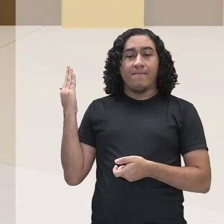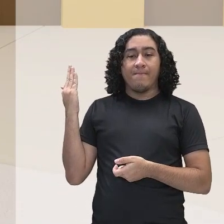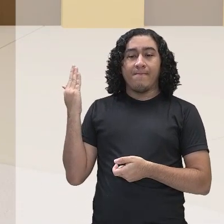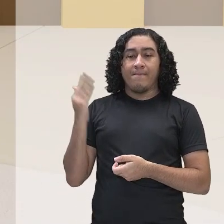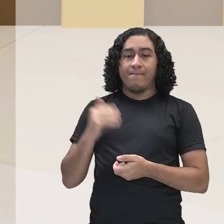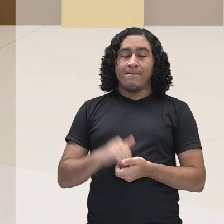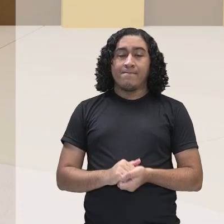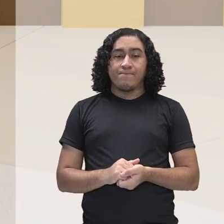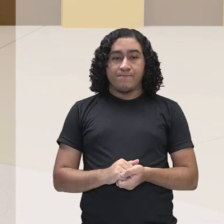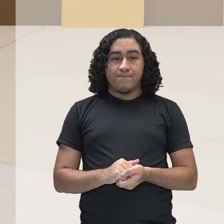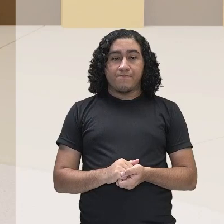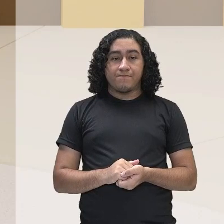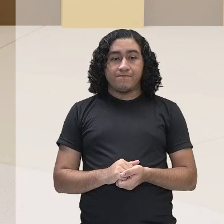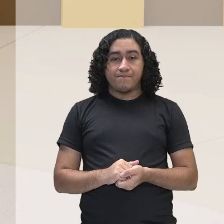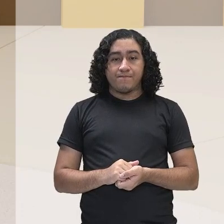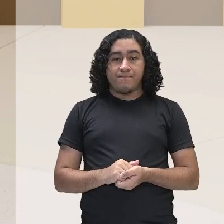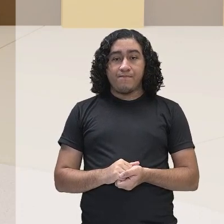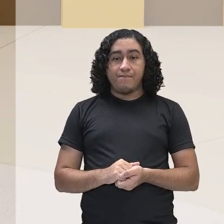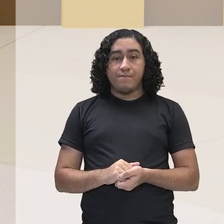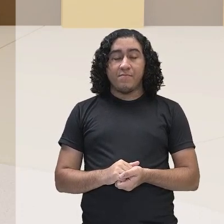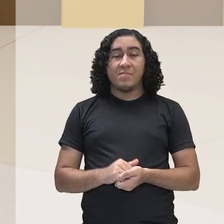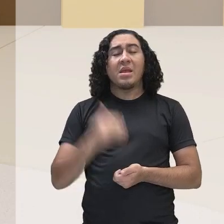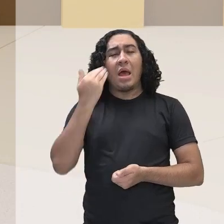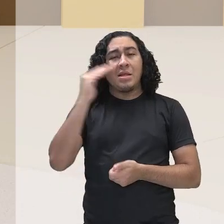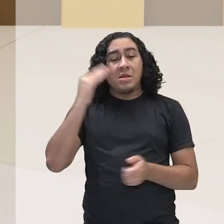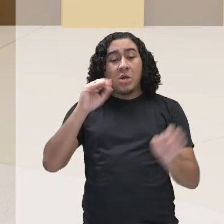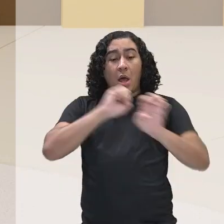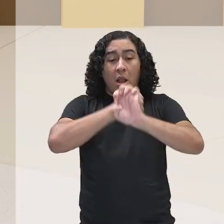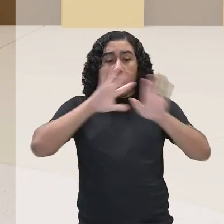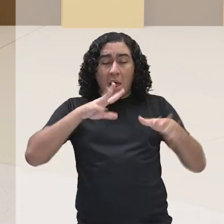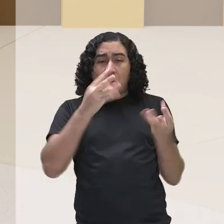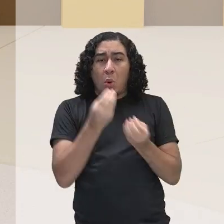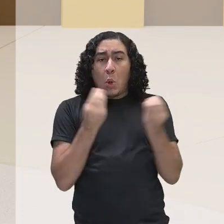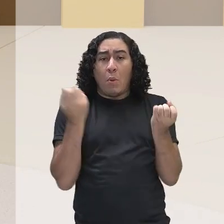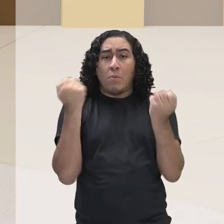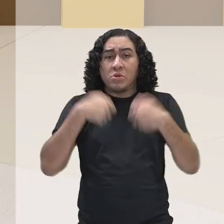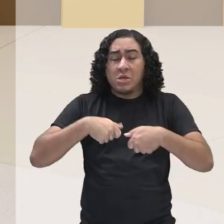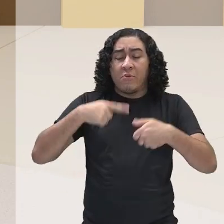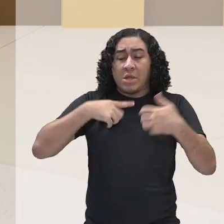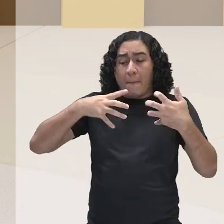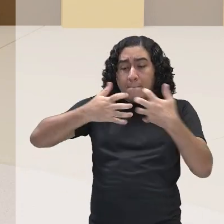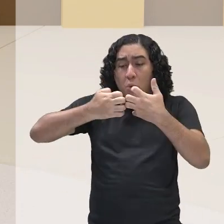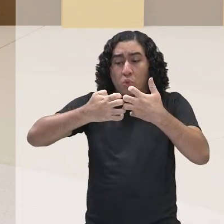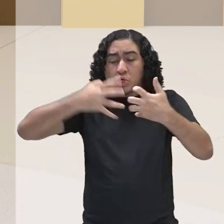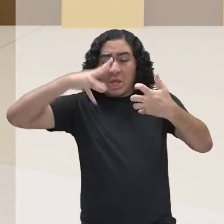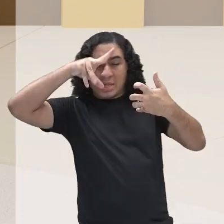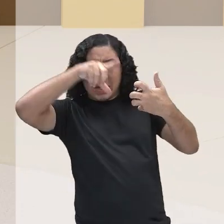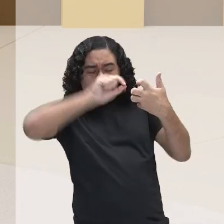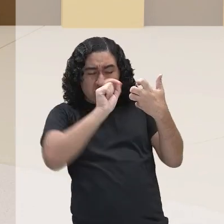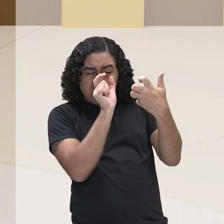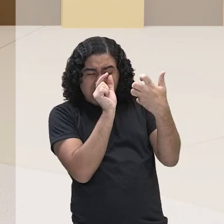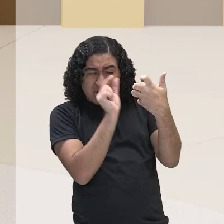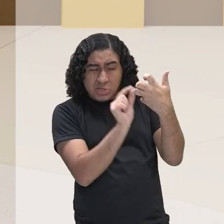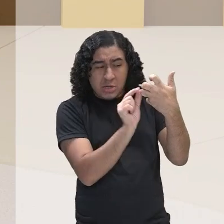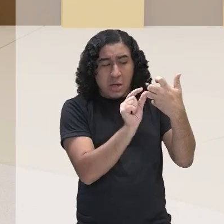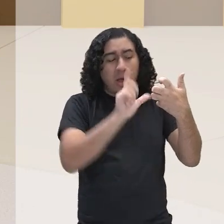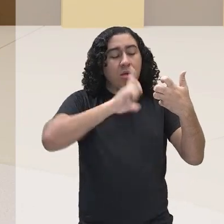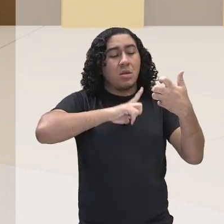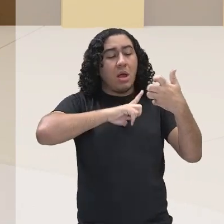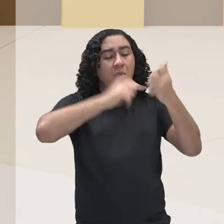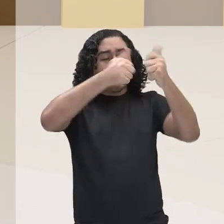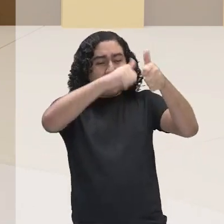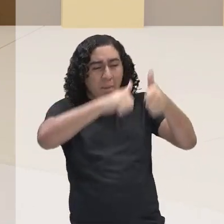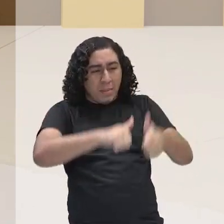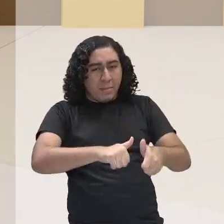De modo que eu vou compreender como essa estrutura funciona, como ela é composta, Vou olhar detalhadamente na